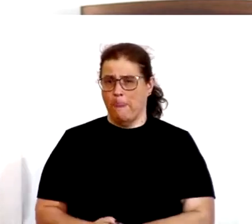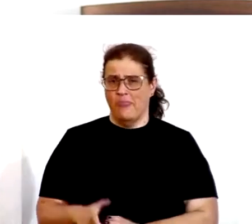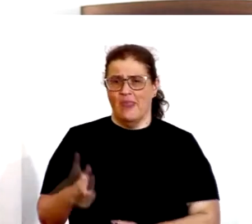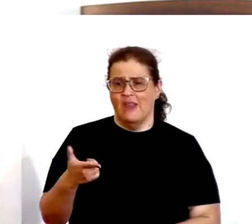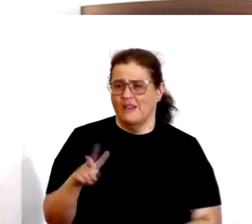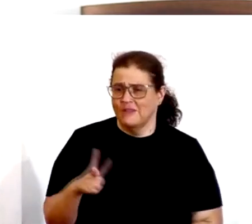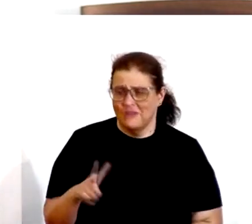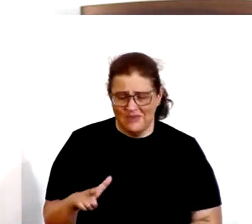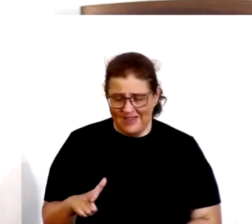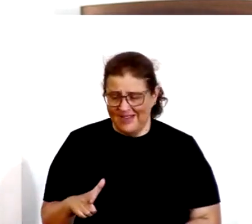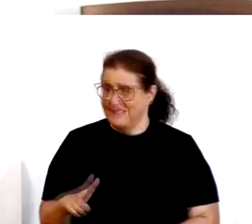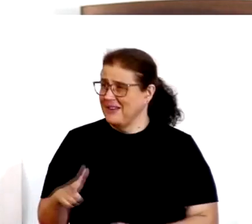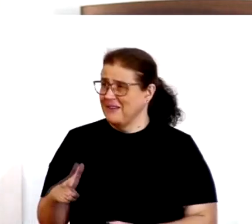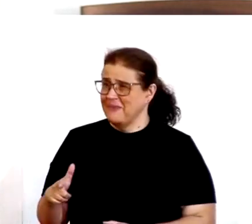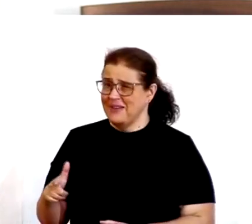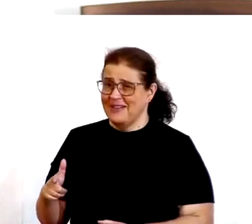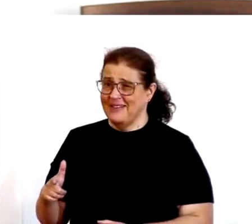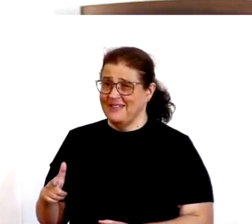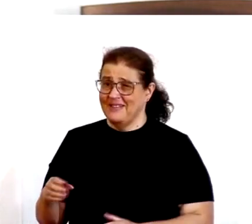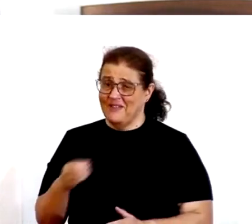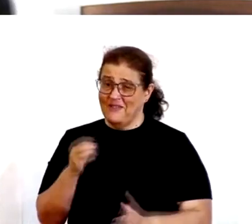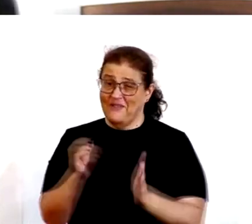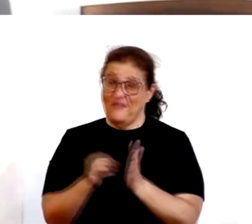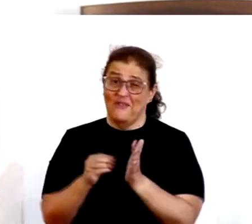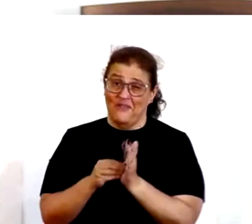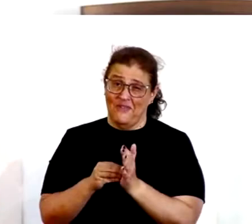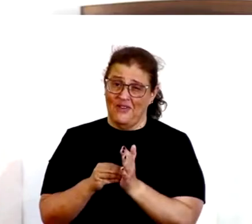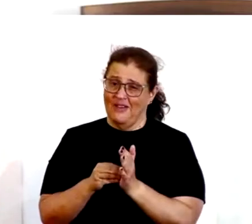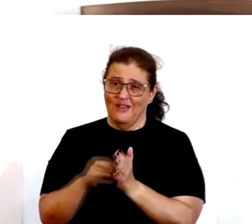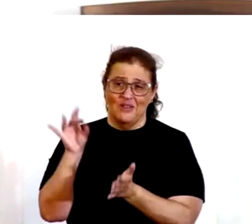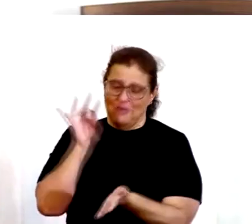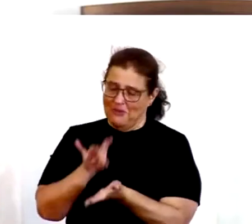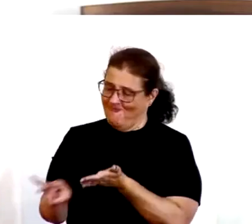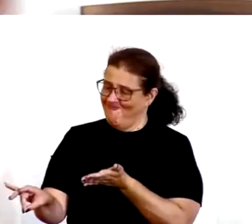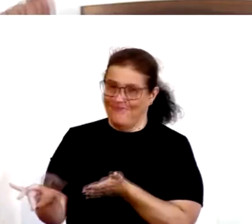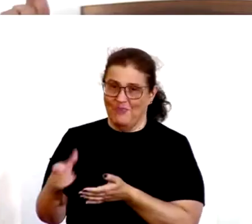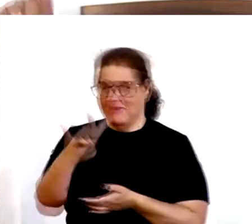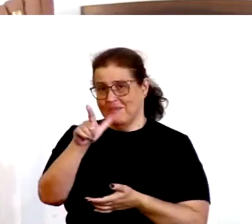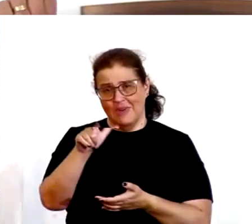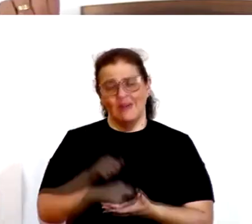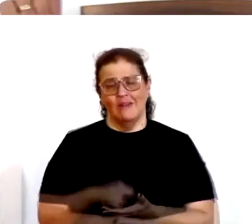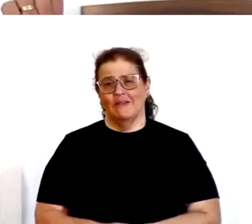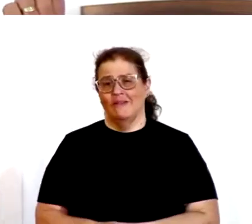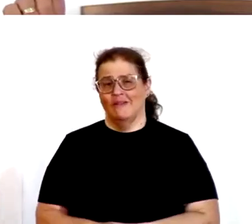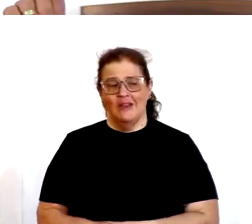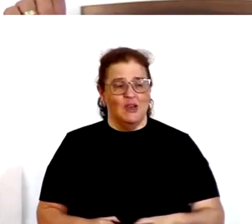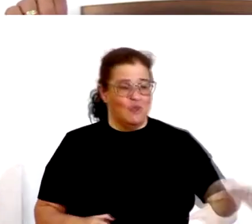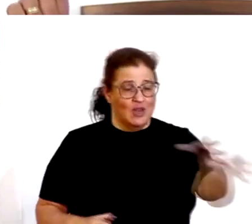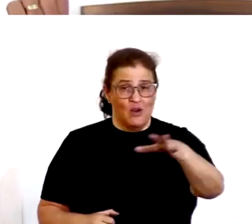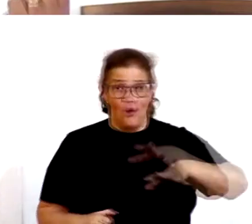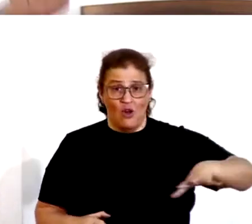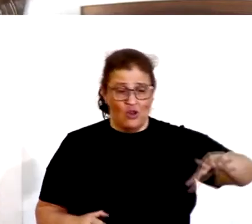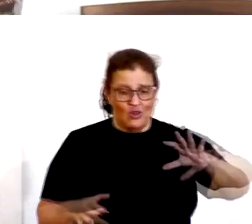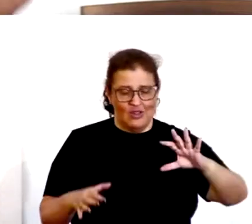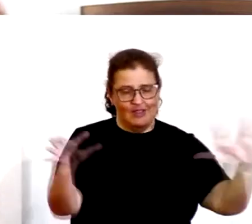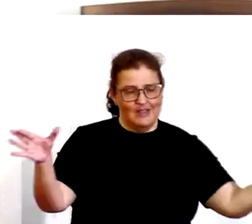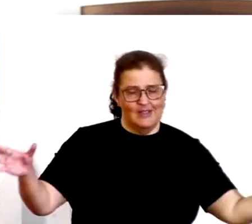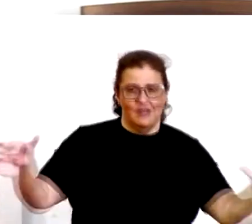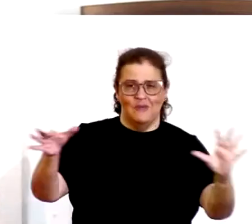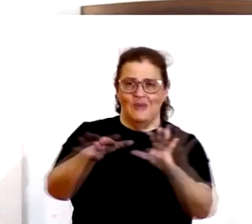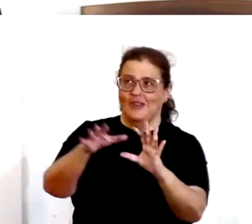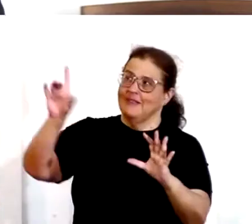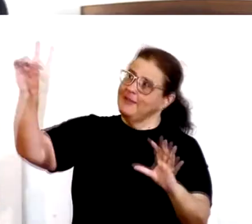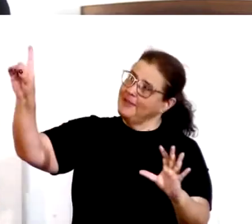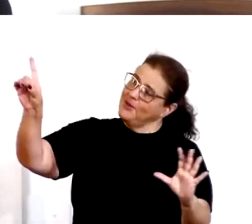mais inimizade, por quê? Porque Cristo é o elo agora entre esses dois povos. A salvação chegou